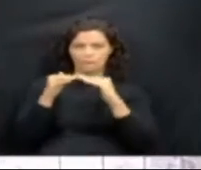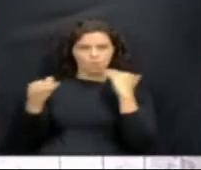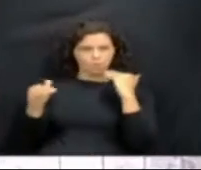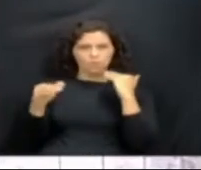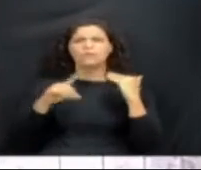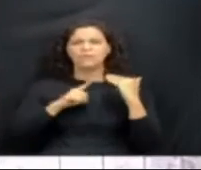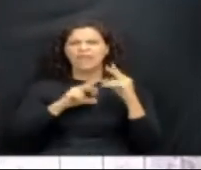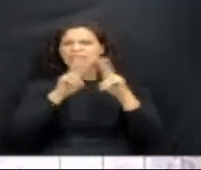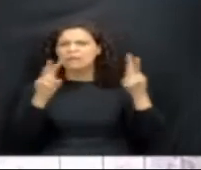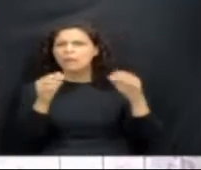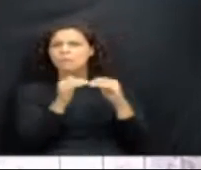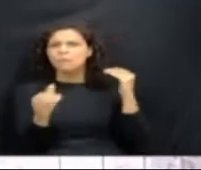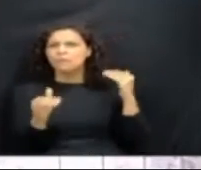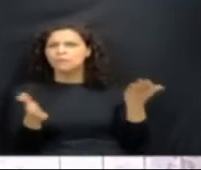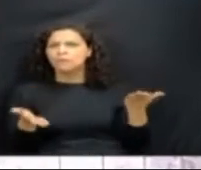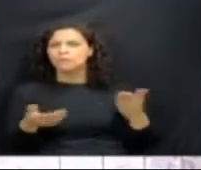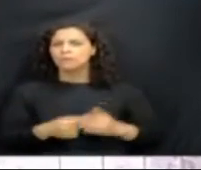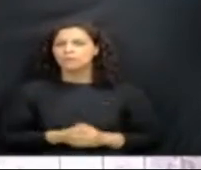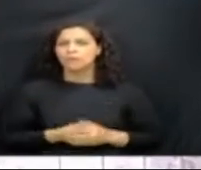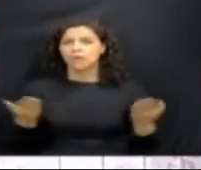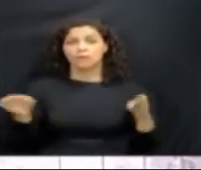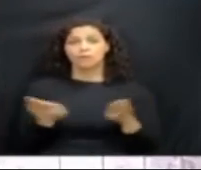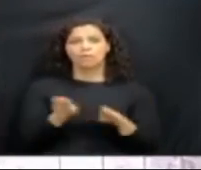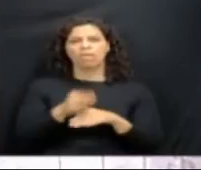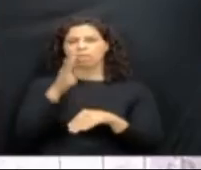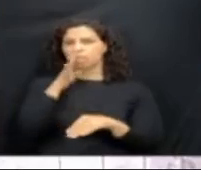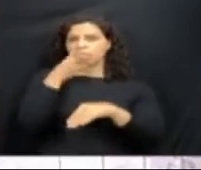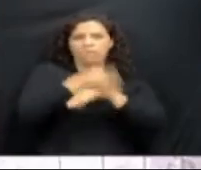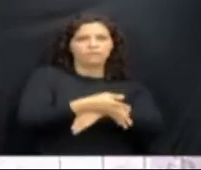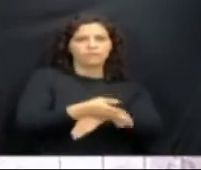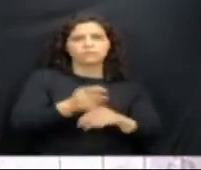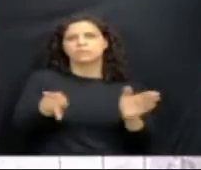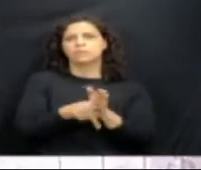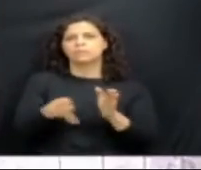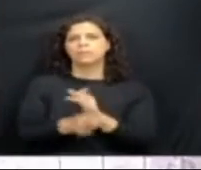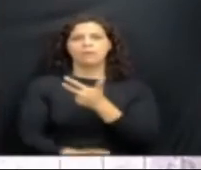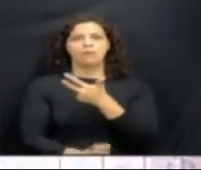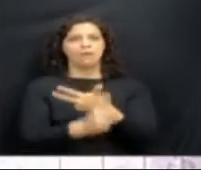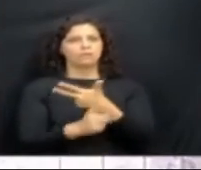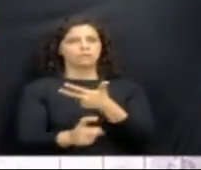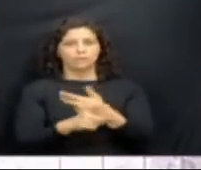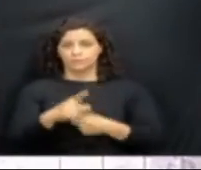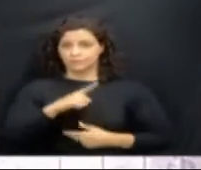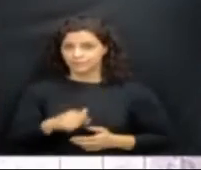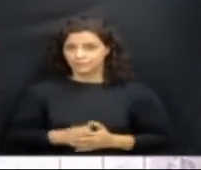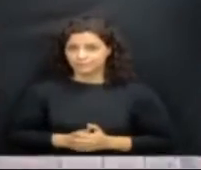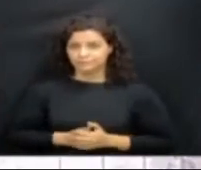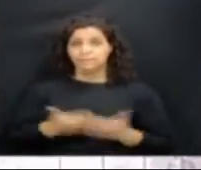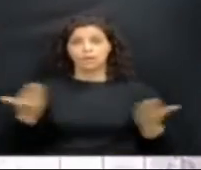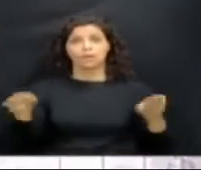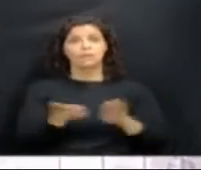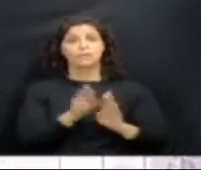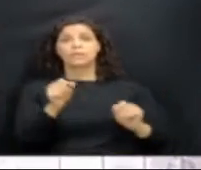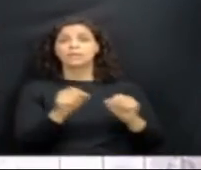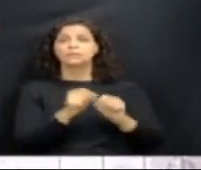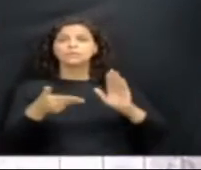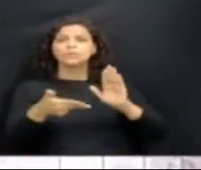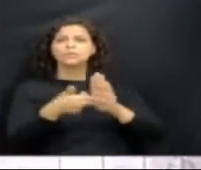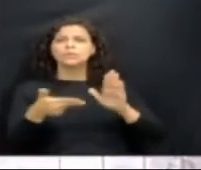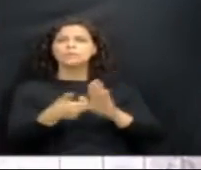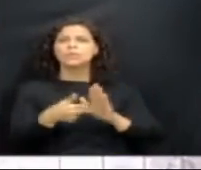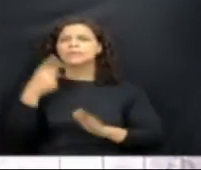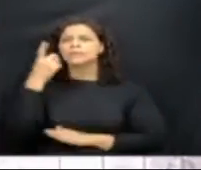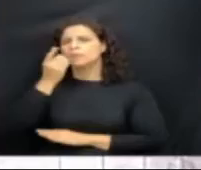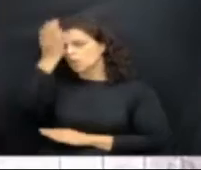Incompatibilidade temática e interferência no poder executivo. Eu fiz uma emenda, deputado Ussen,